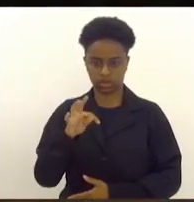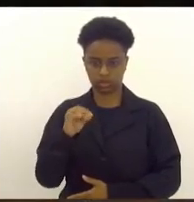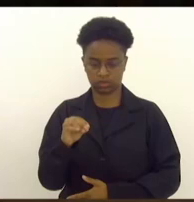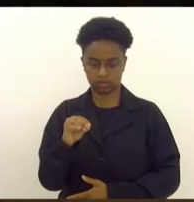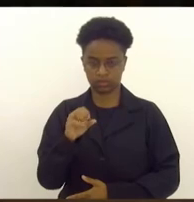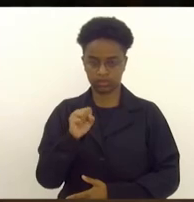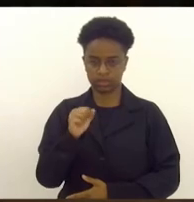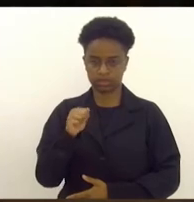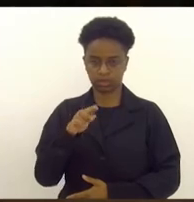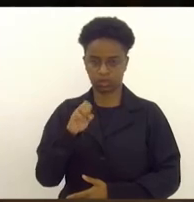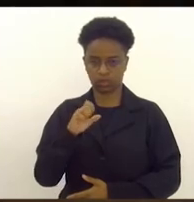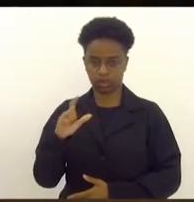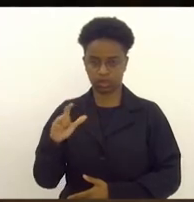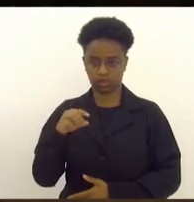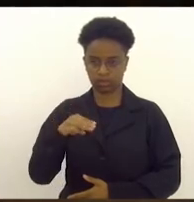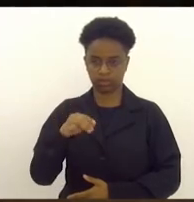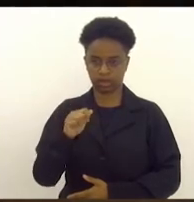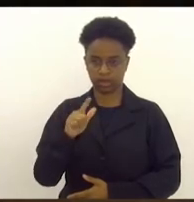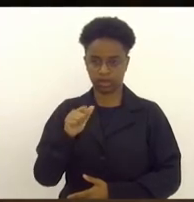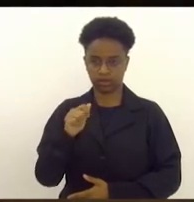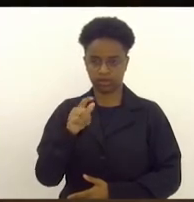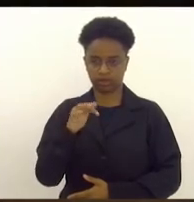Samuel Malafaia